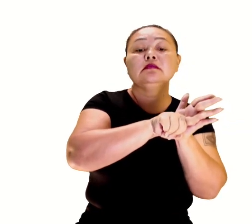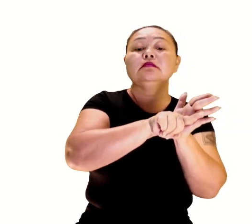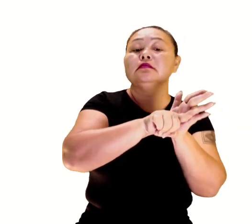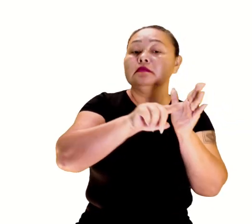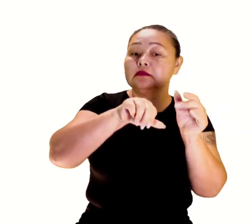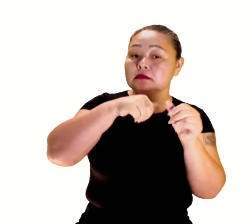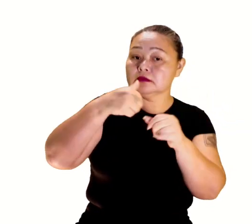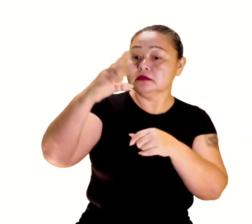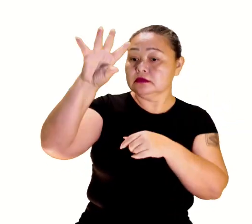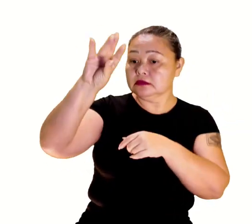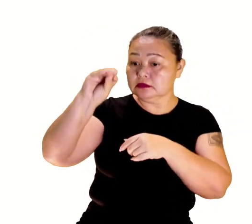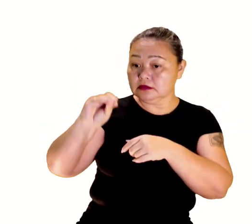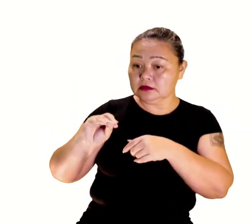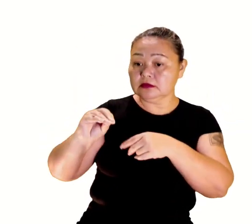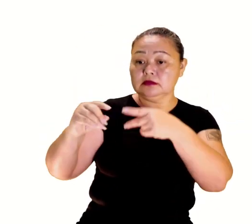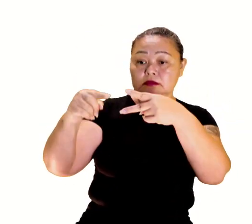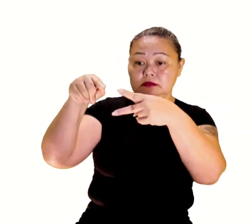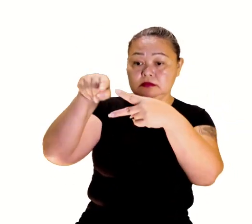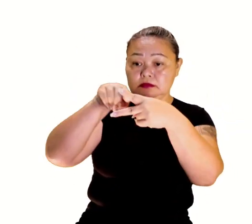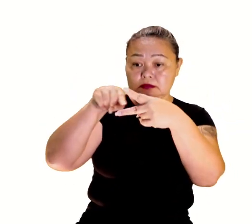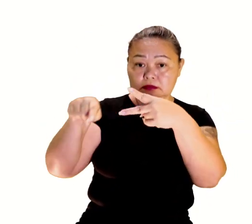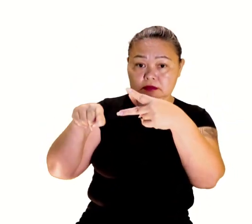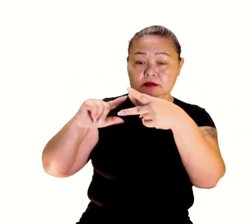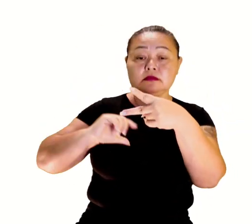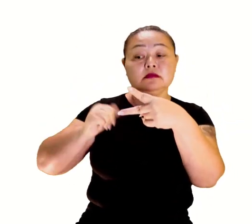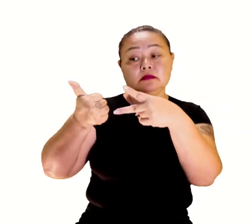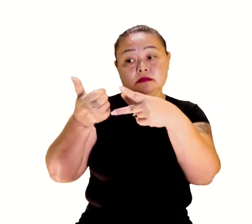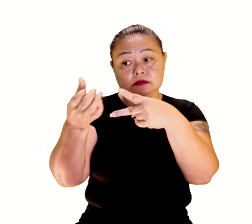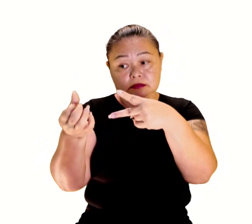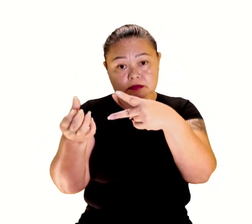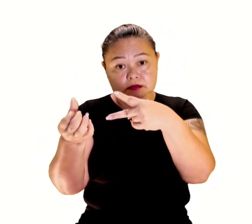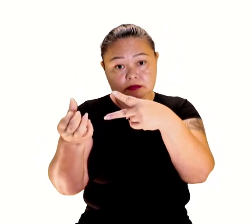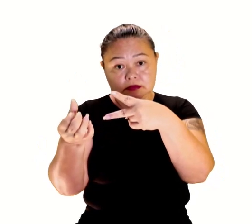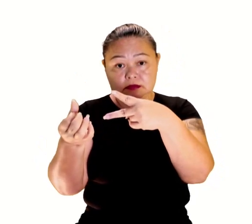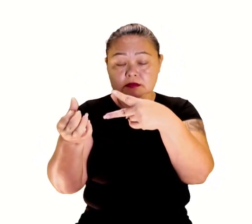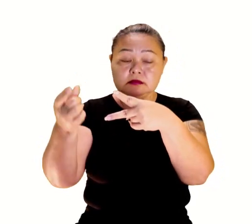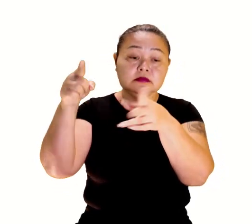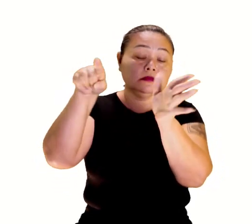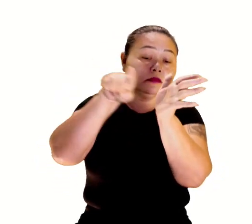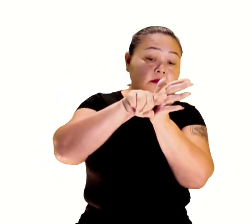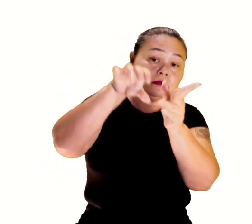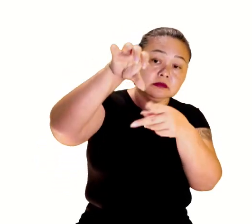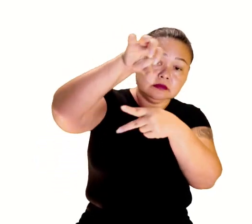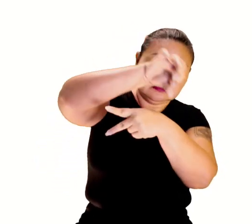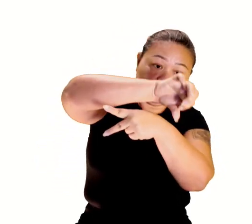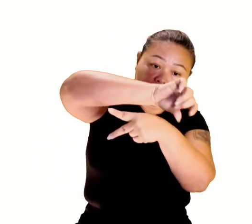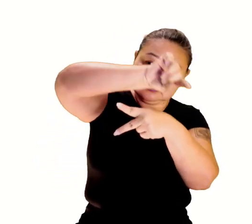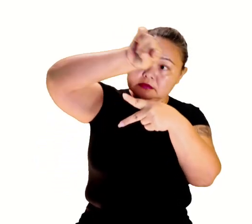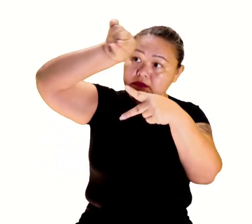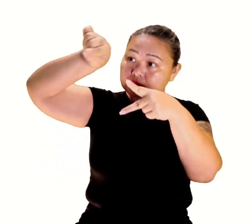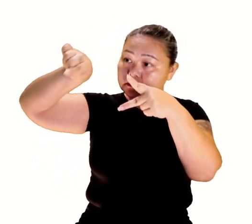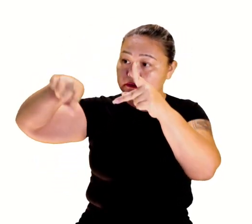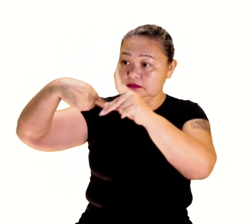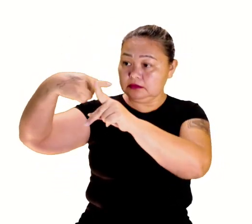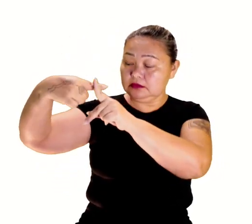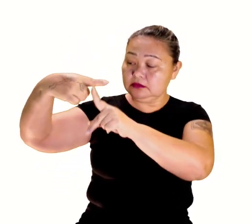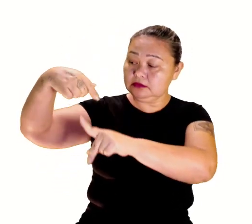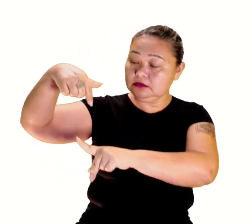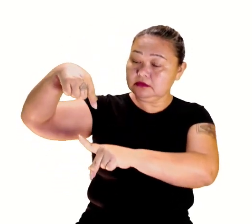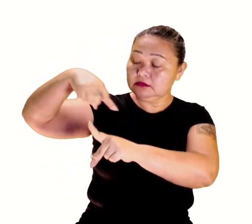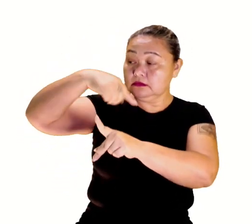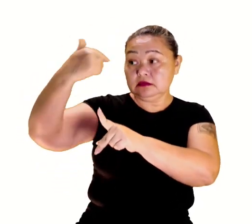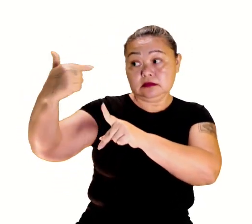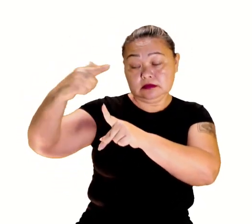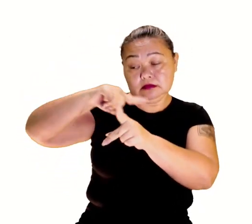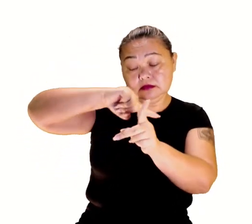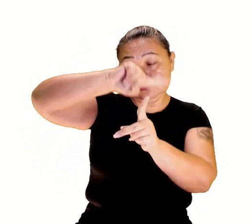continua o sinal. O 16 já está nesse membro segundo, então continua. E o menos 9 eu preciso passar para o primeiro membro, né? Então, mais para o segundo